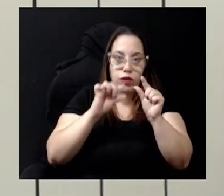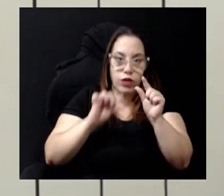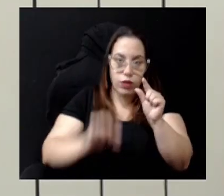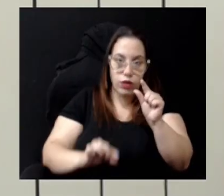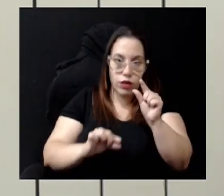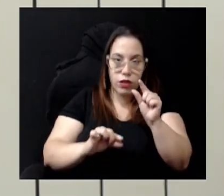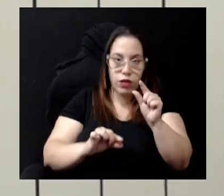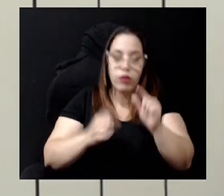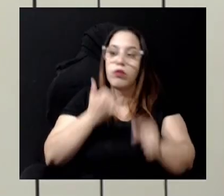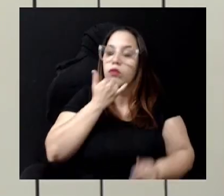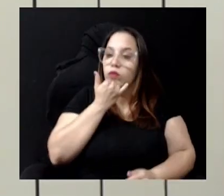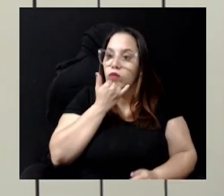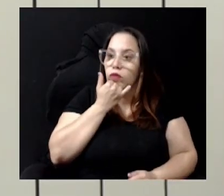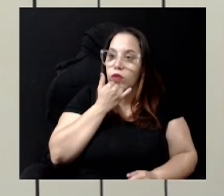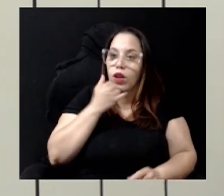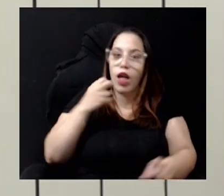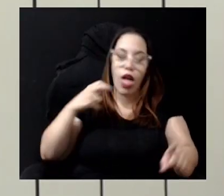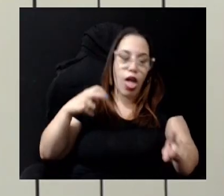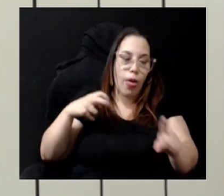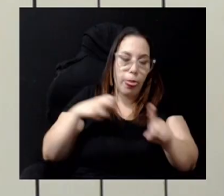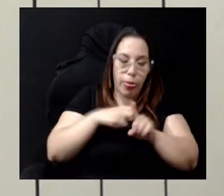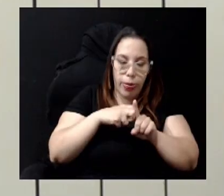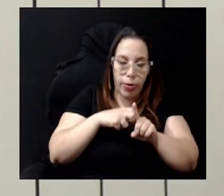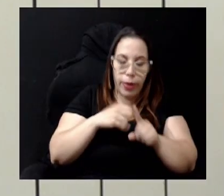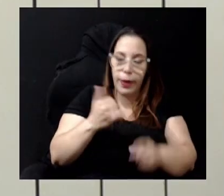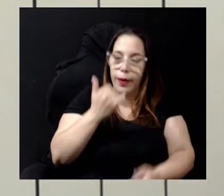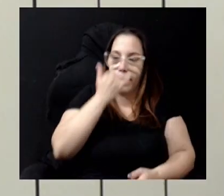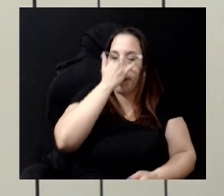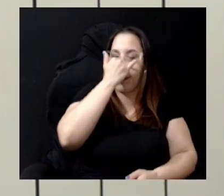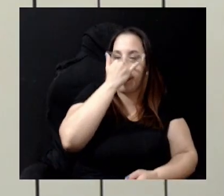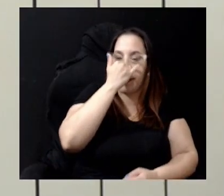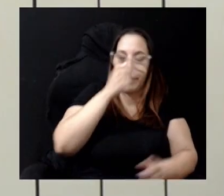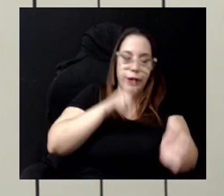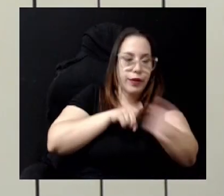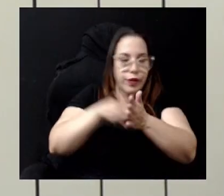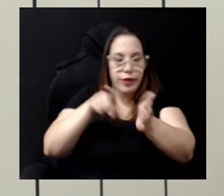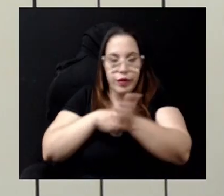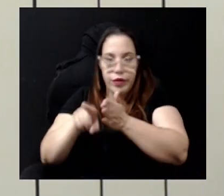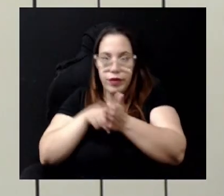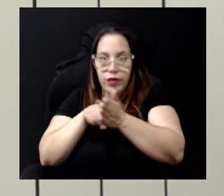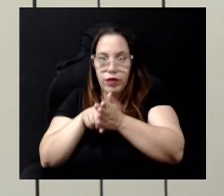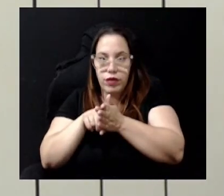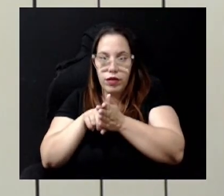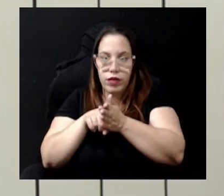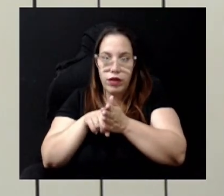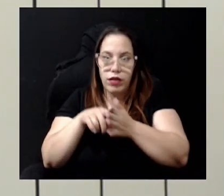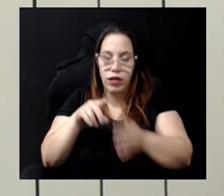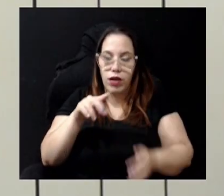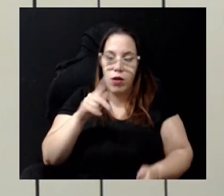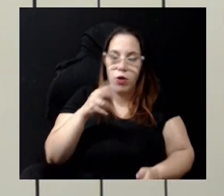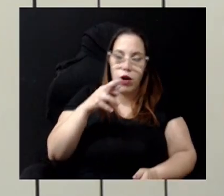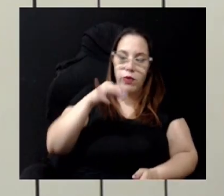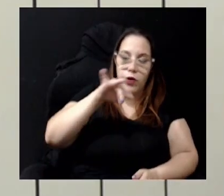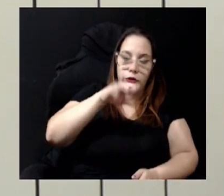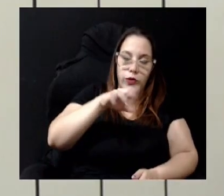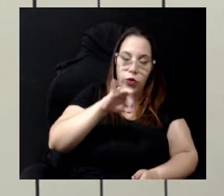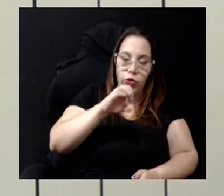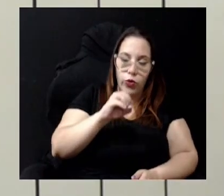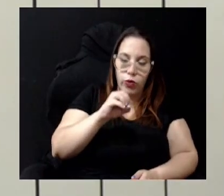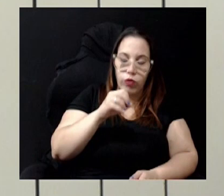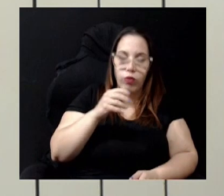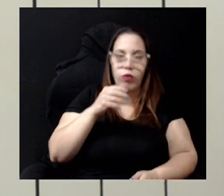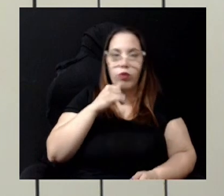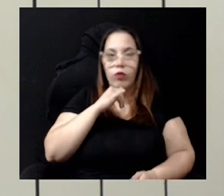de acidentes. Um estudo realizado por pesquisadores da Universidade Federal de Pernambuco, por exemplo, analisou dados